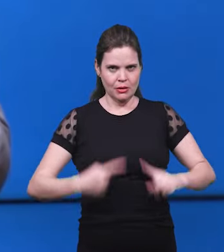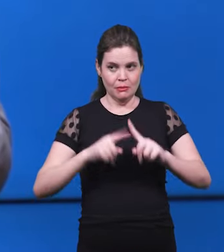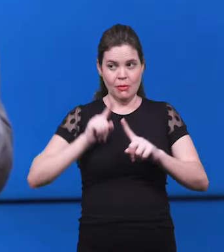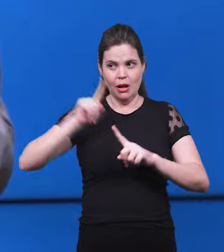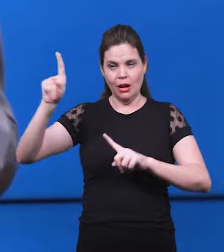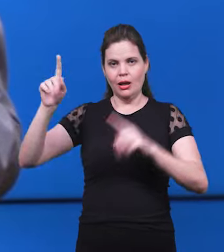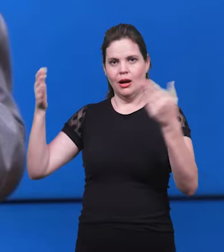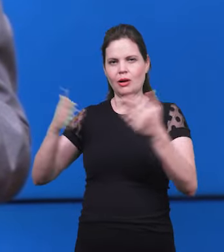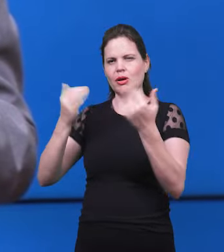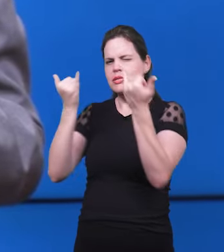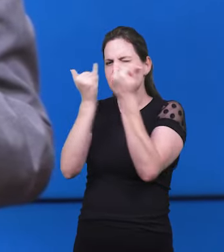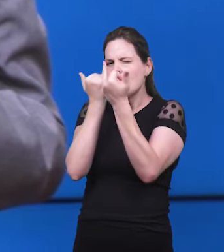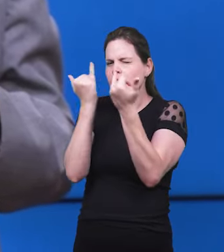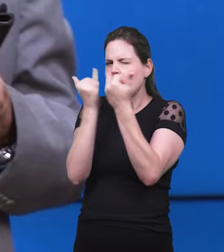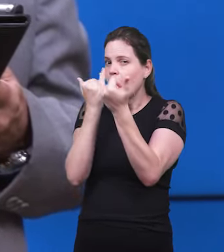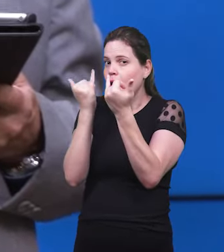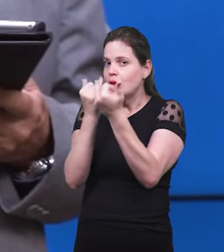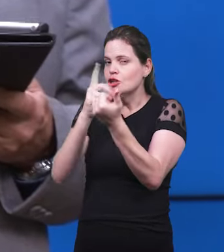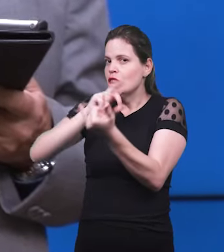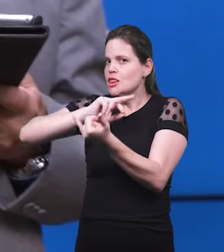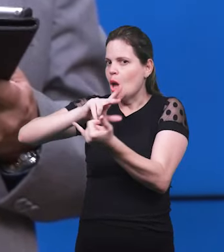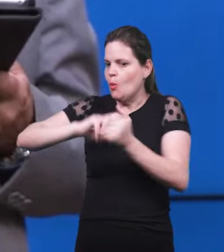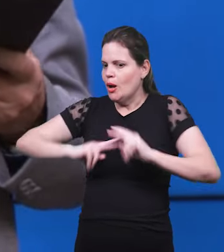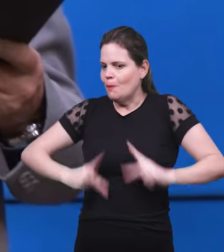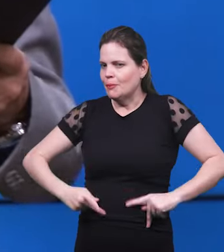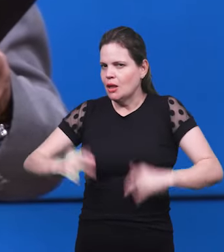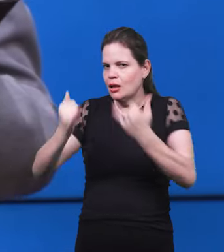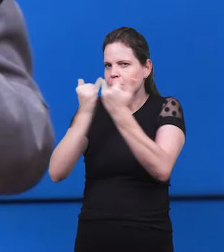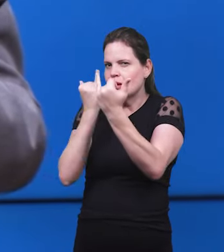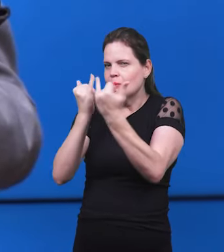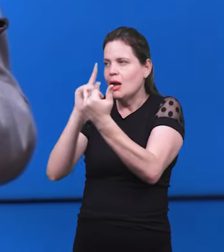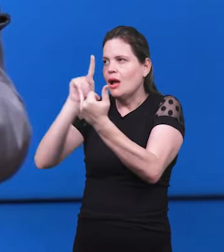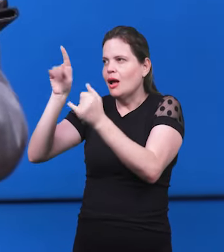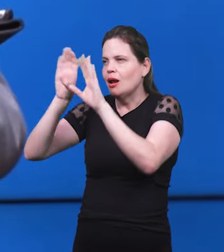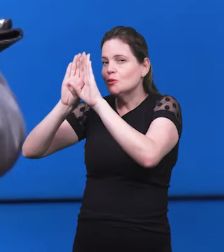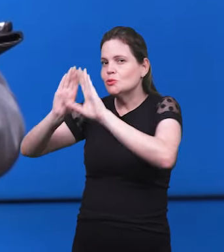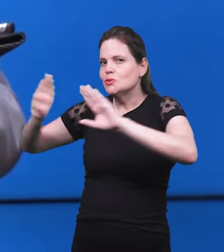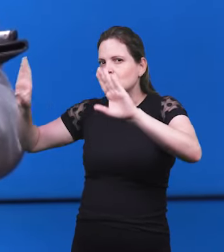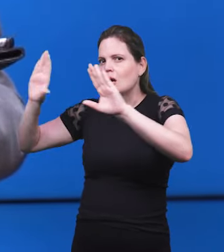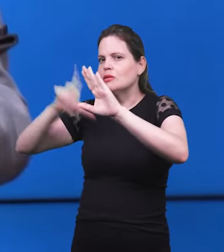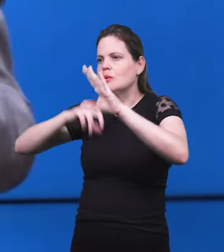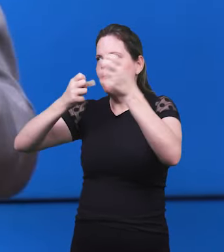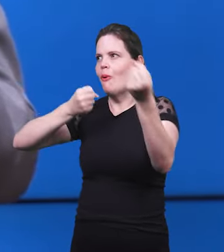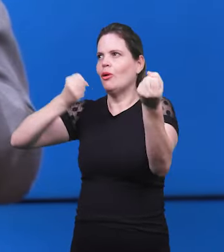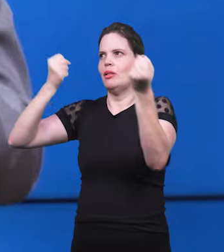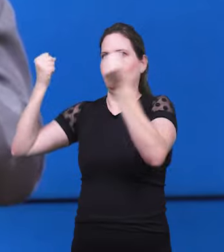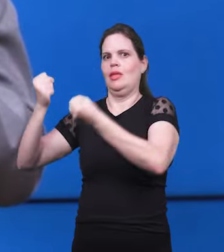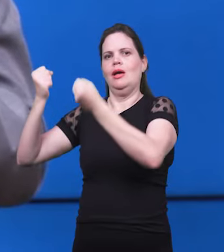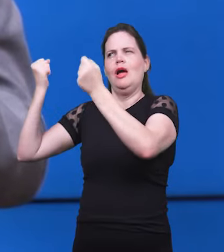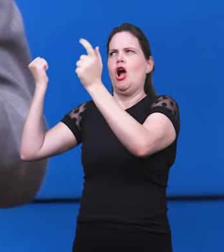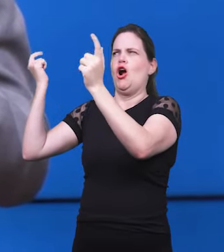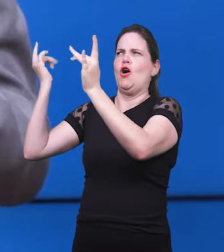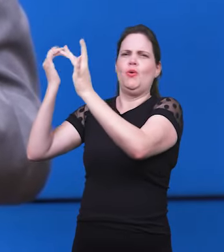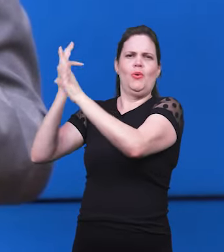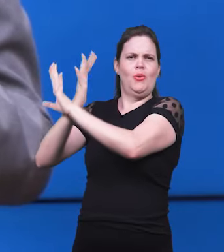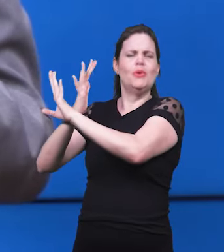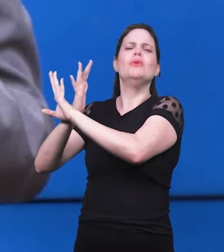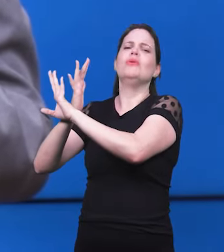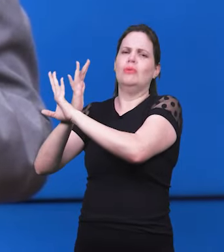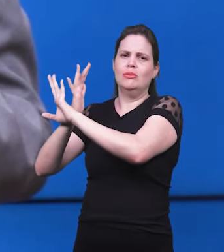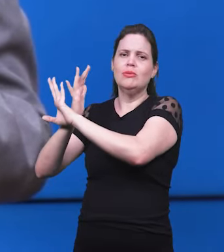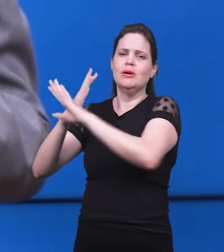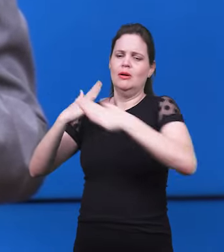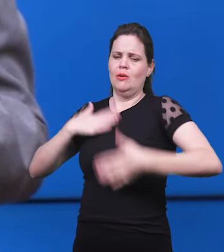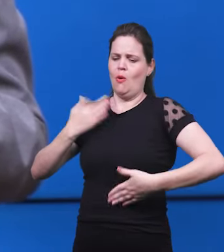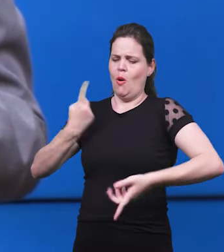como Deus, aqueles ao qual foi dado todo o poder no céu e na terra, conforme o próprio Senhor Jesus diz